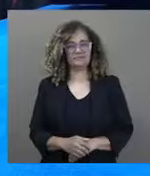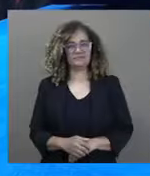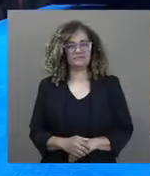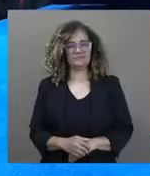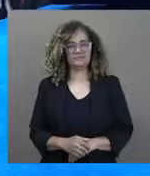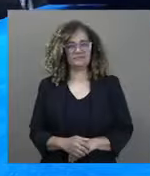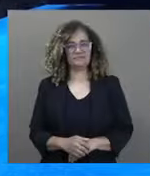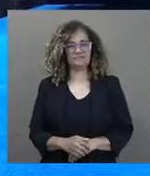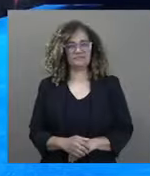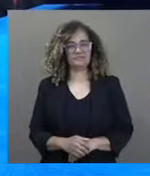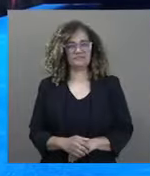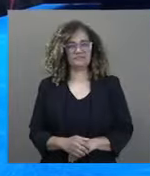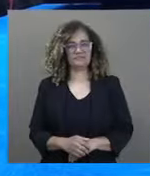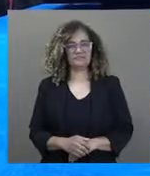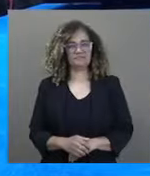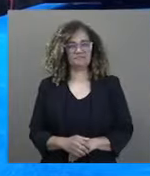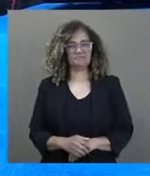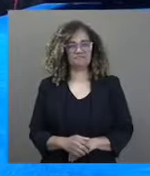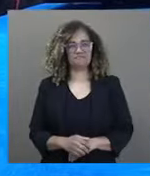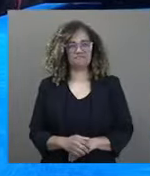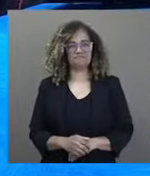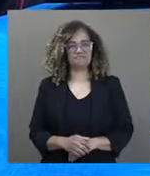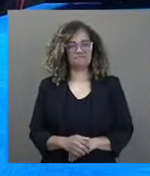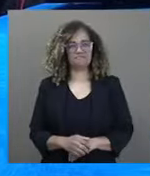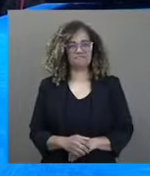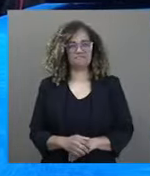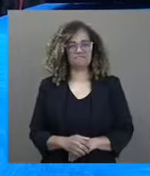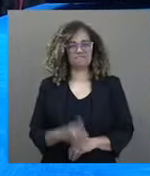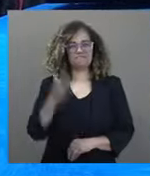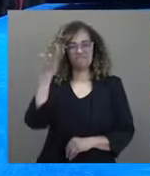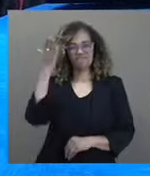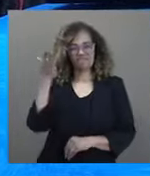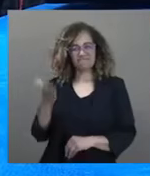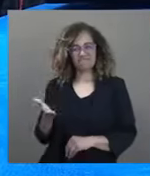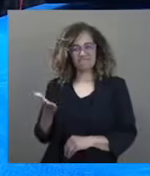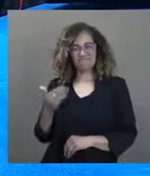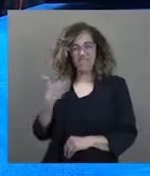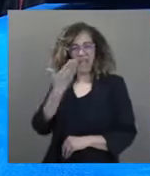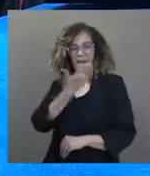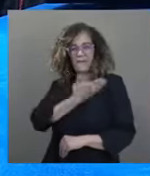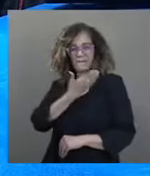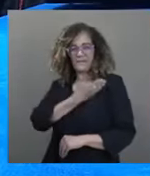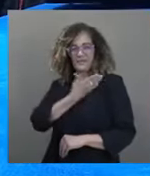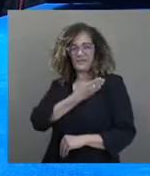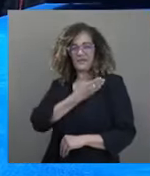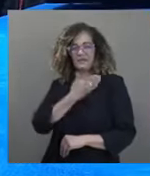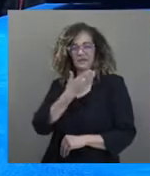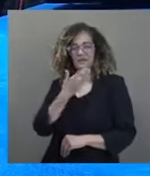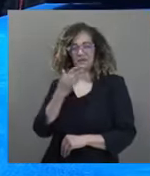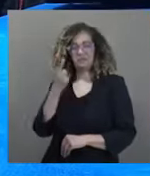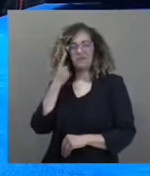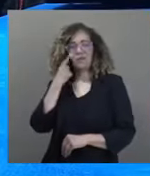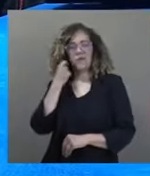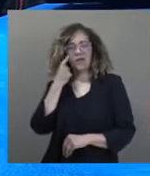inicialmente voz respeitada do Maranhão e Amigo pessoal Senador weverton